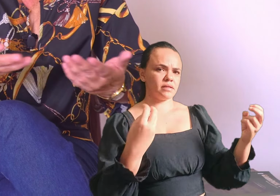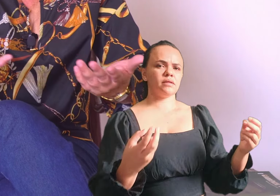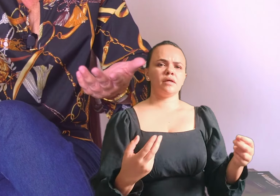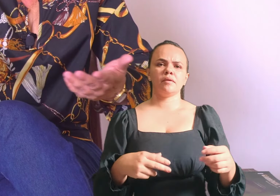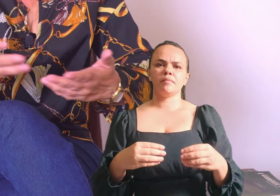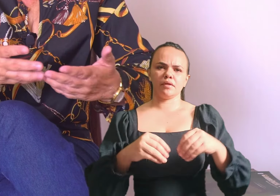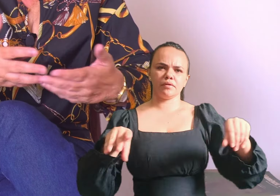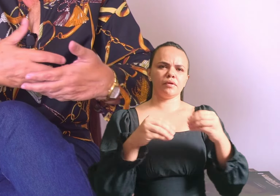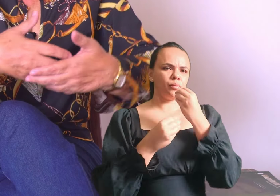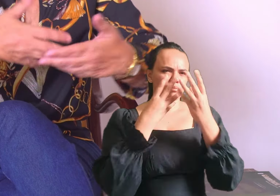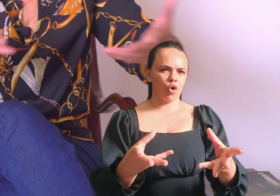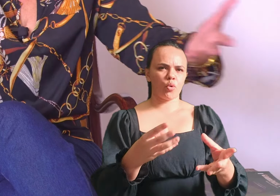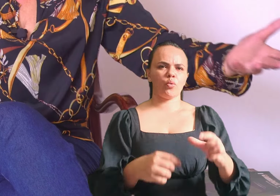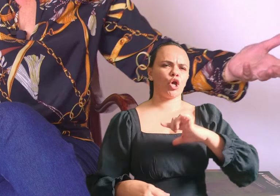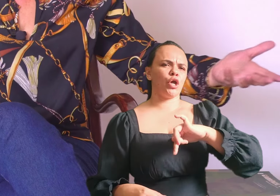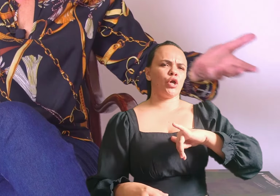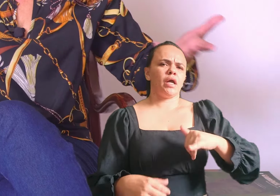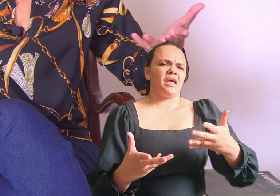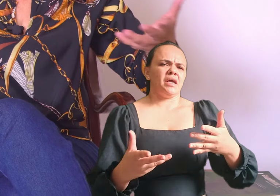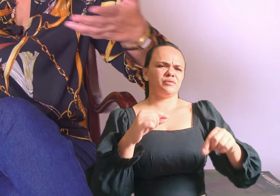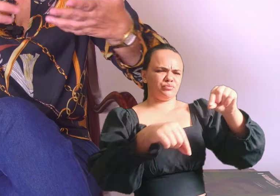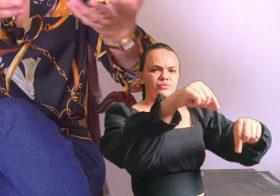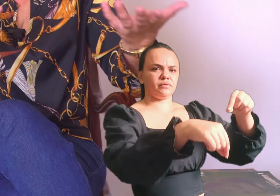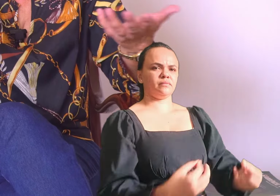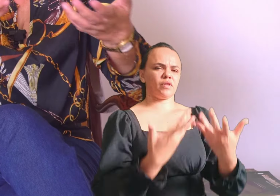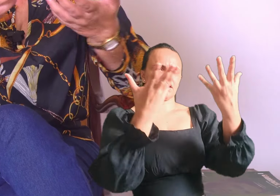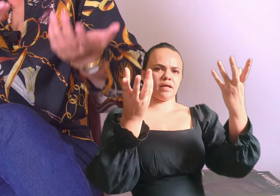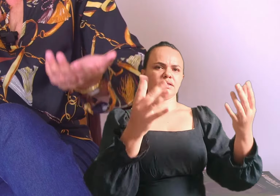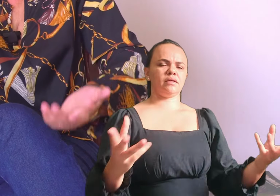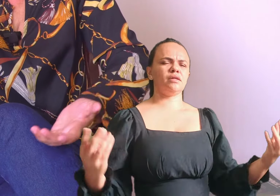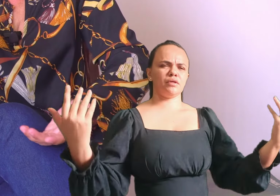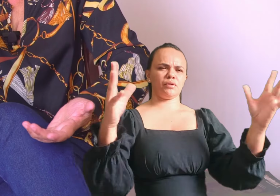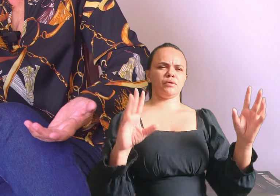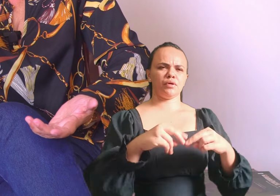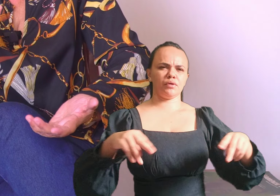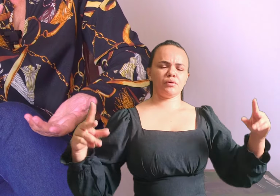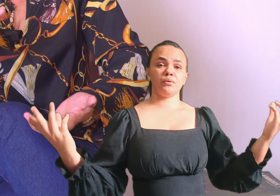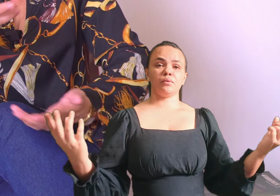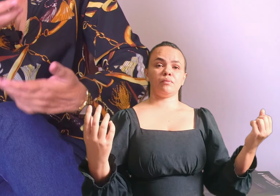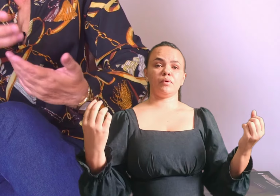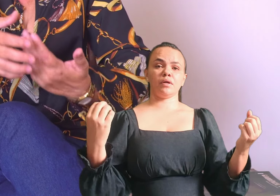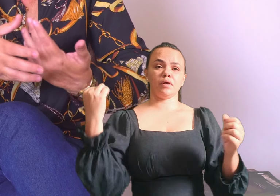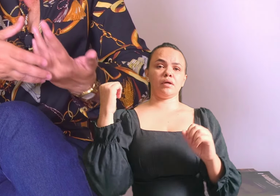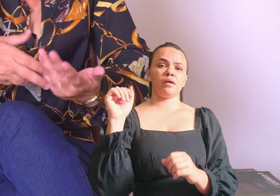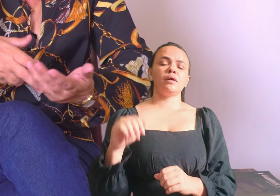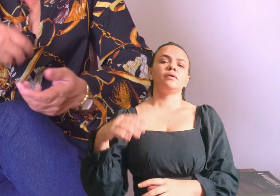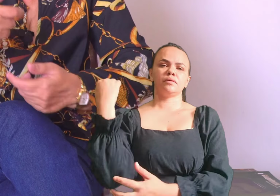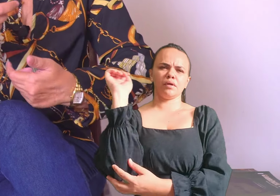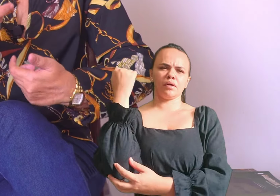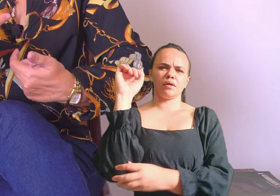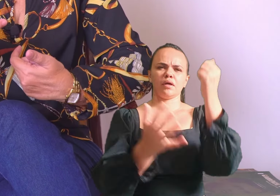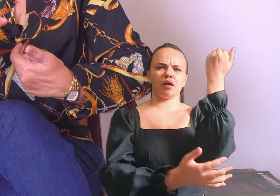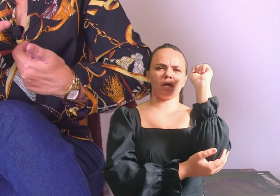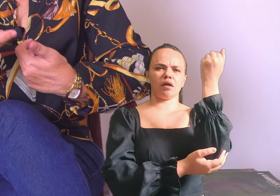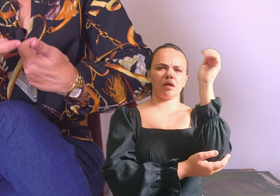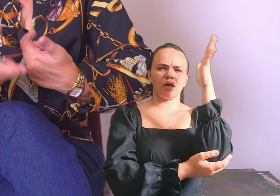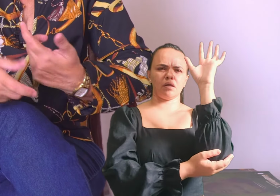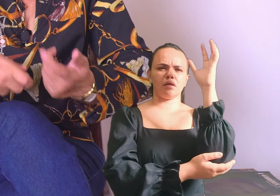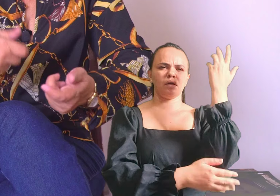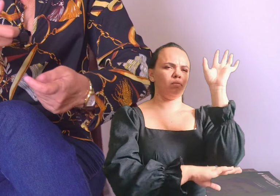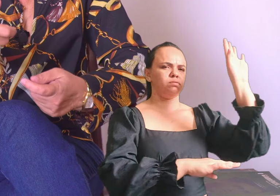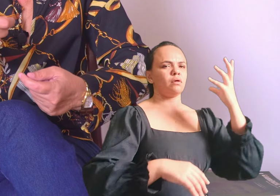praticamente e eh a catinga e e e as as árvores frutíferas e